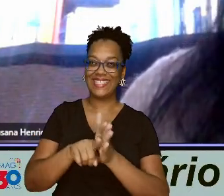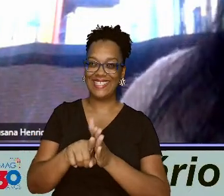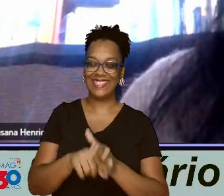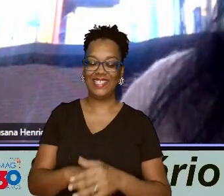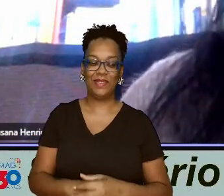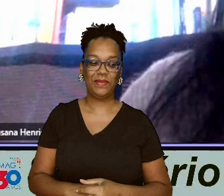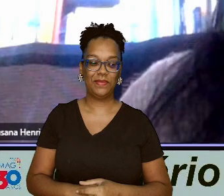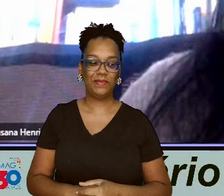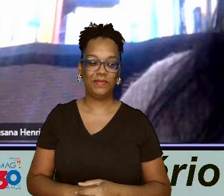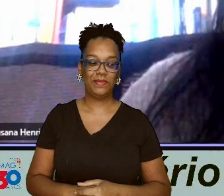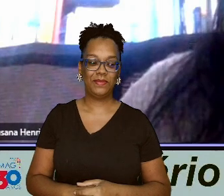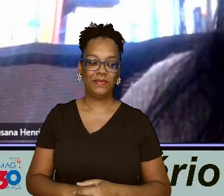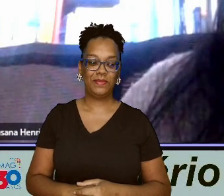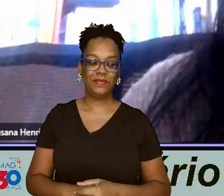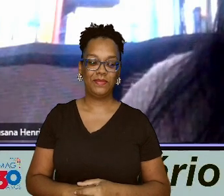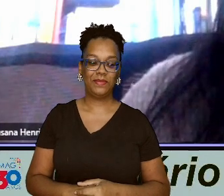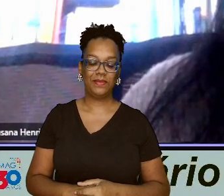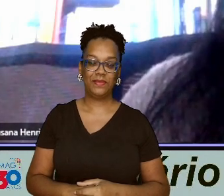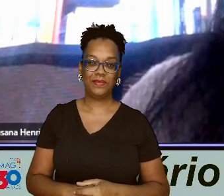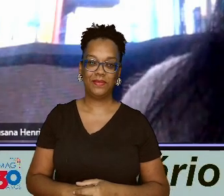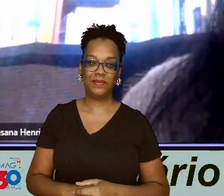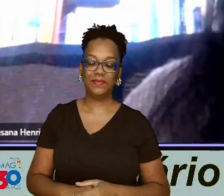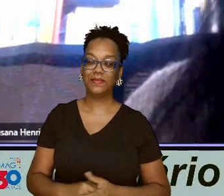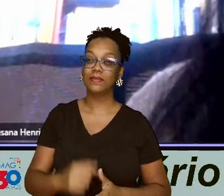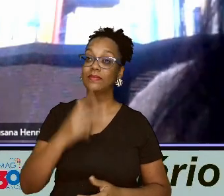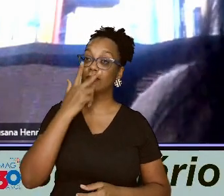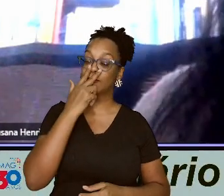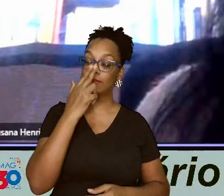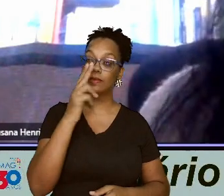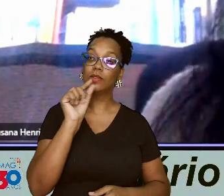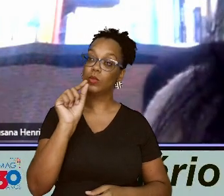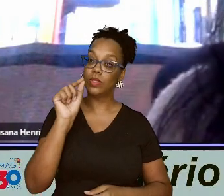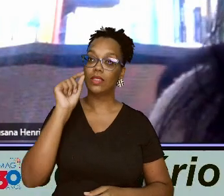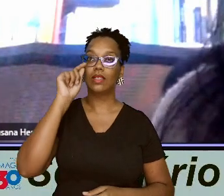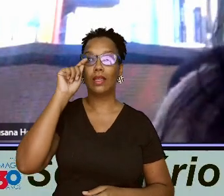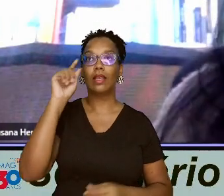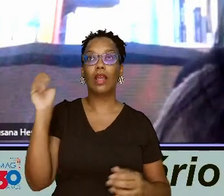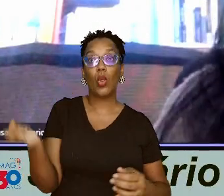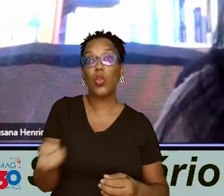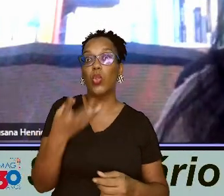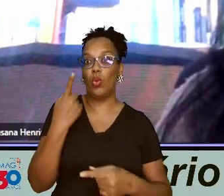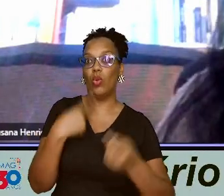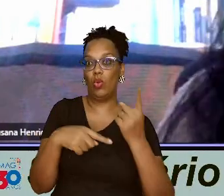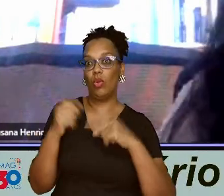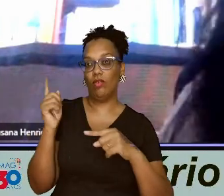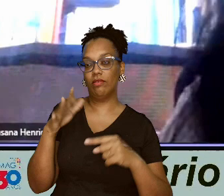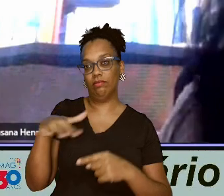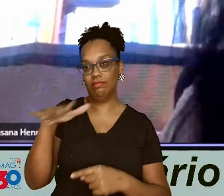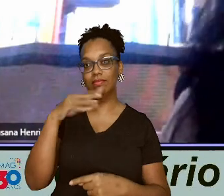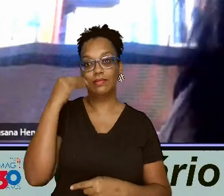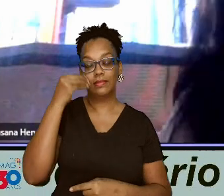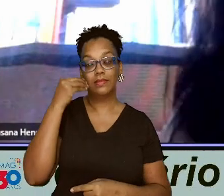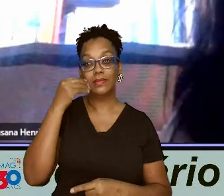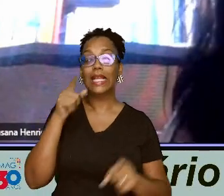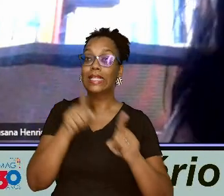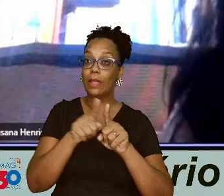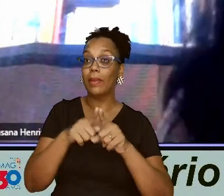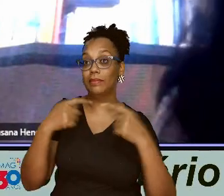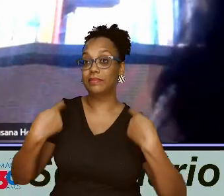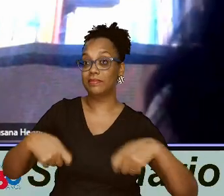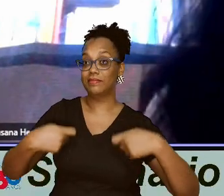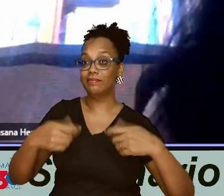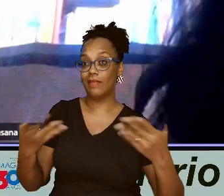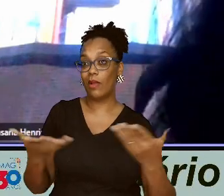E acho que, embora seja inovador essa experiência, ela também é muito necessária nesse